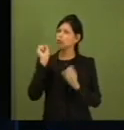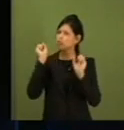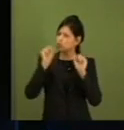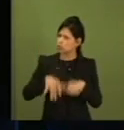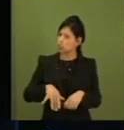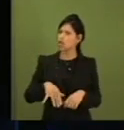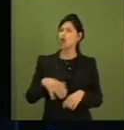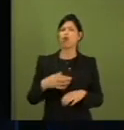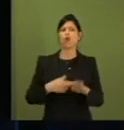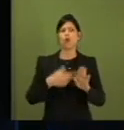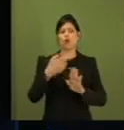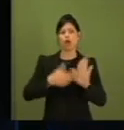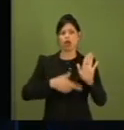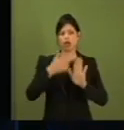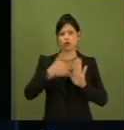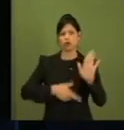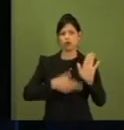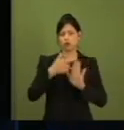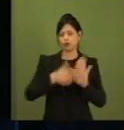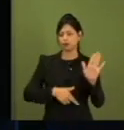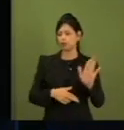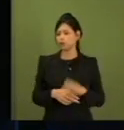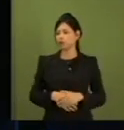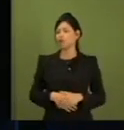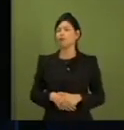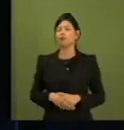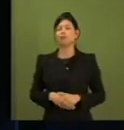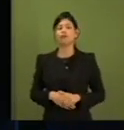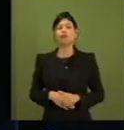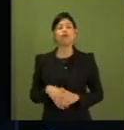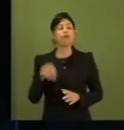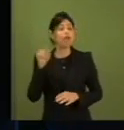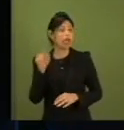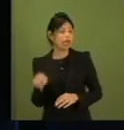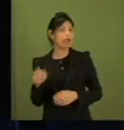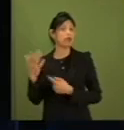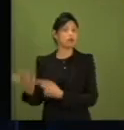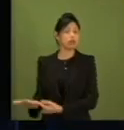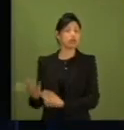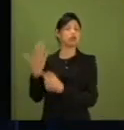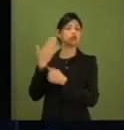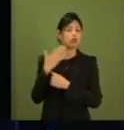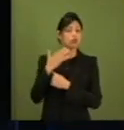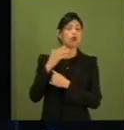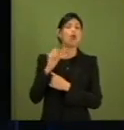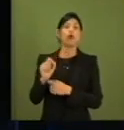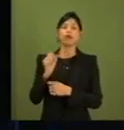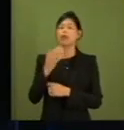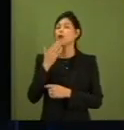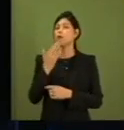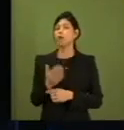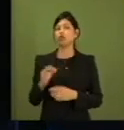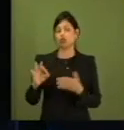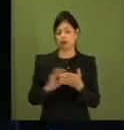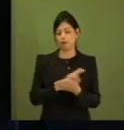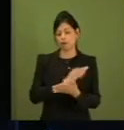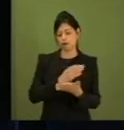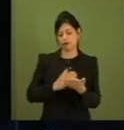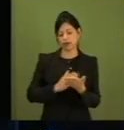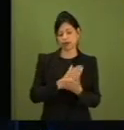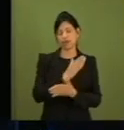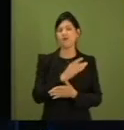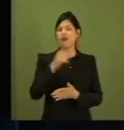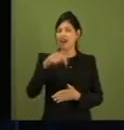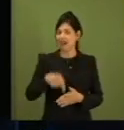O presidente Pacheco me indicou como relator e relatei aqui nesse plenário o projeto, que foi aprovado por